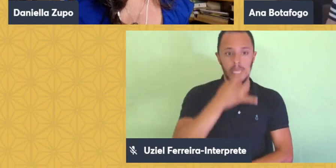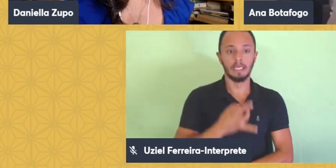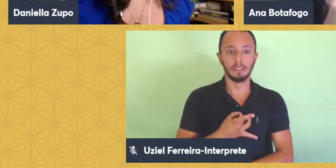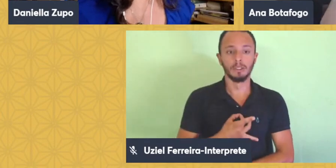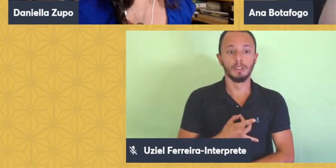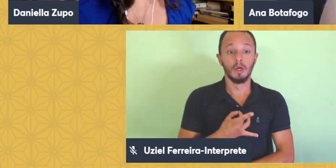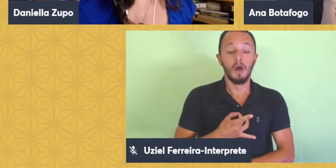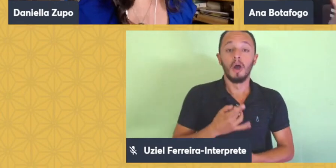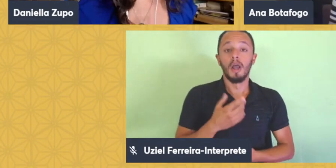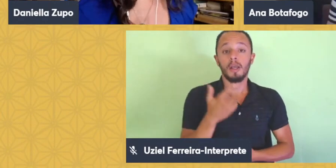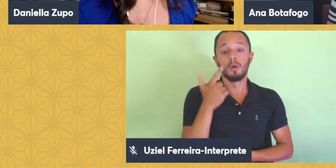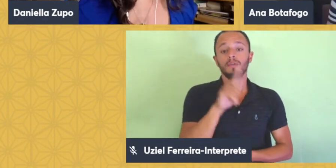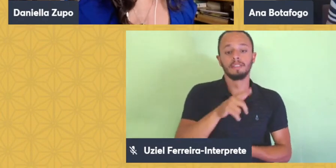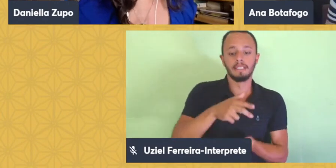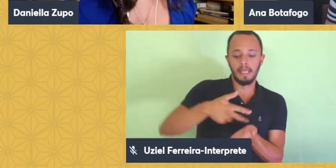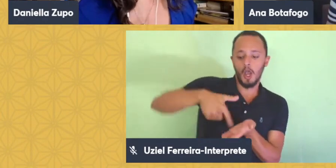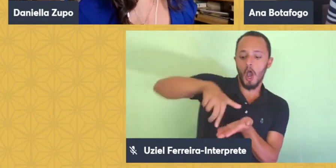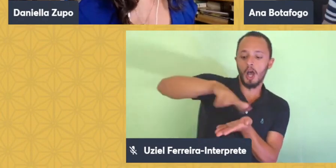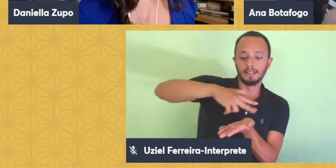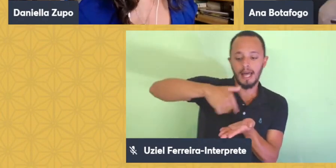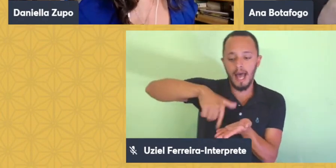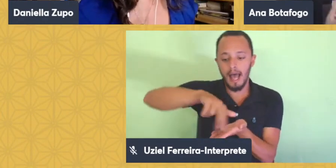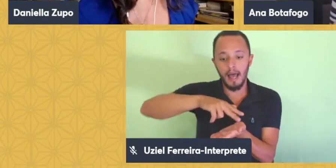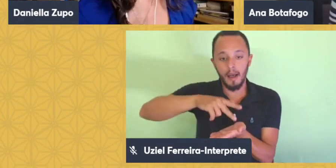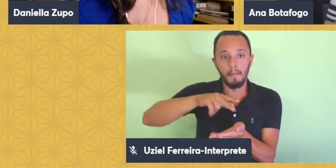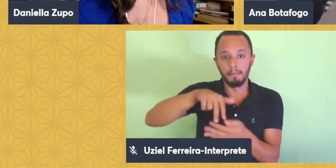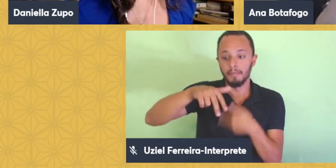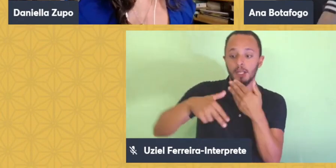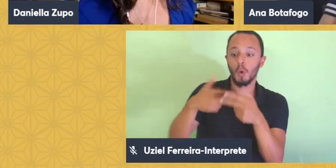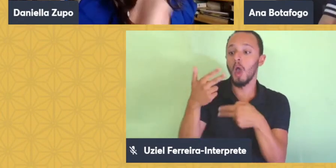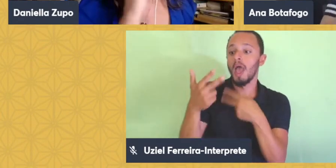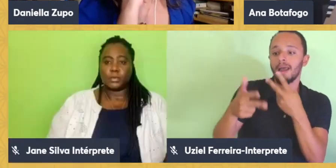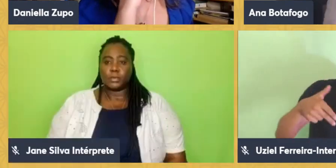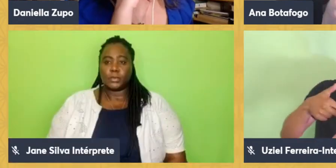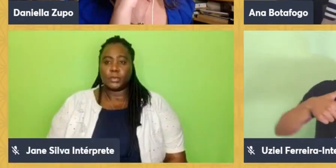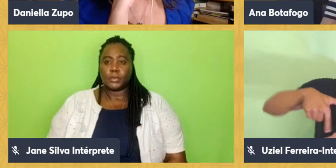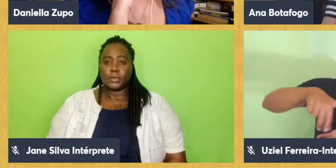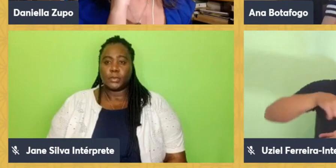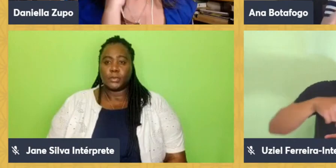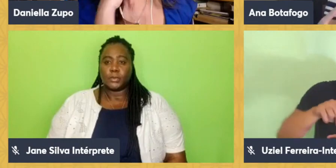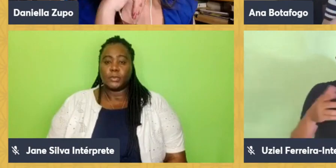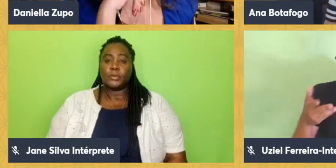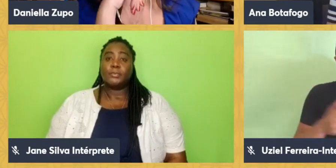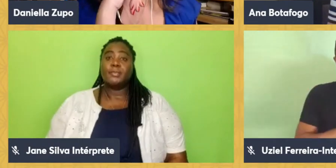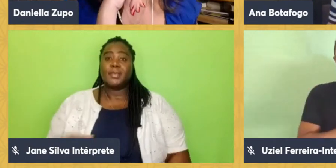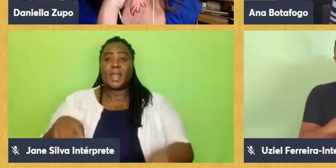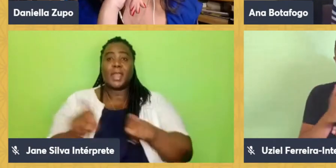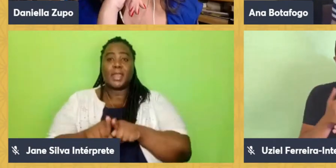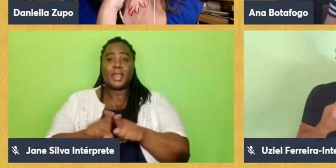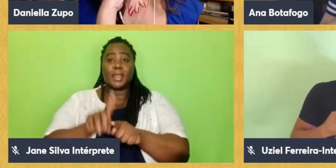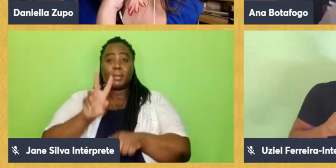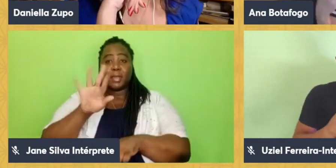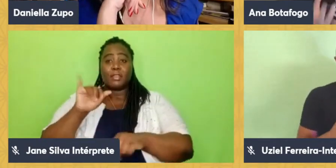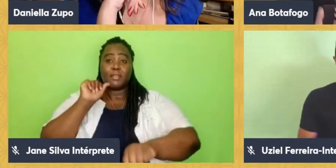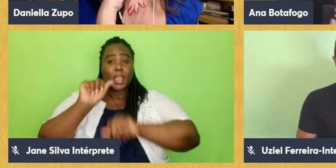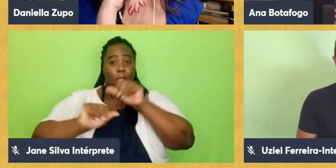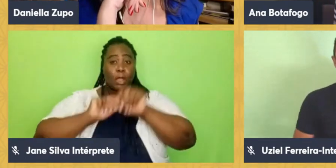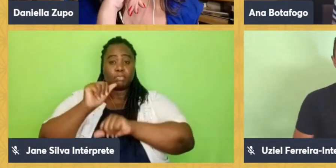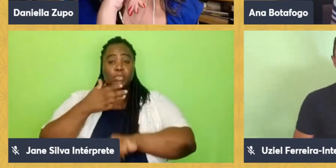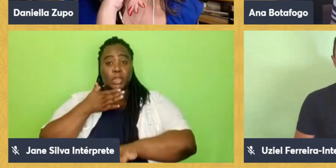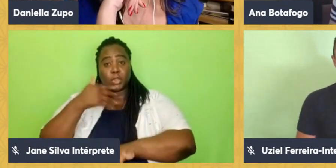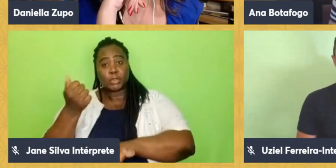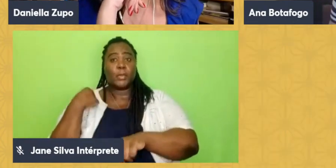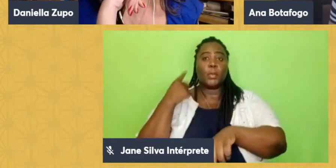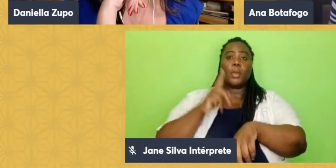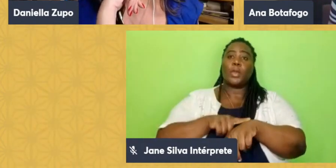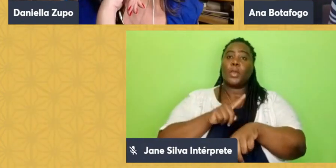que a gente possa rodar fazer muitas piruetas hoje em dia é cada vez mais as sapatilhas também eu acho que foram mudando e melhorando ao